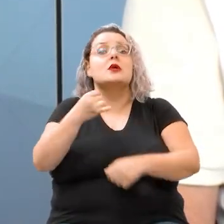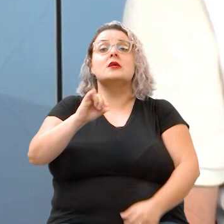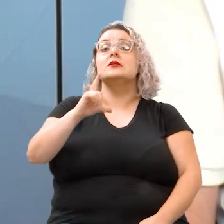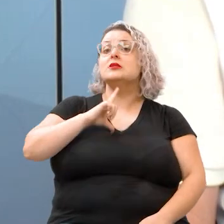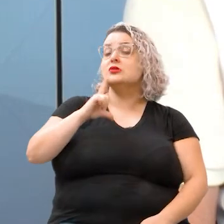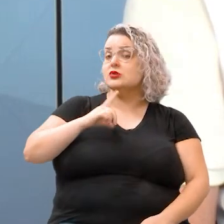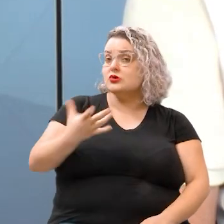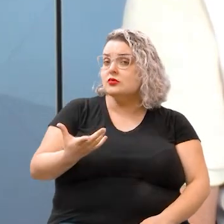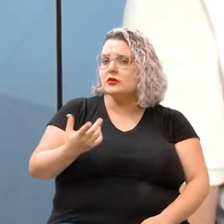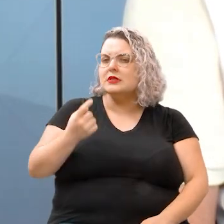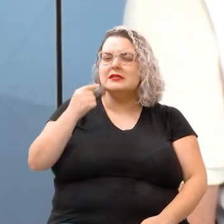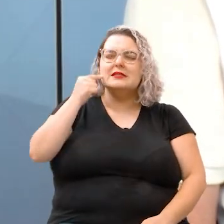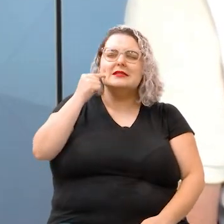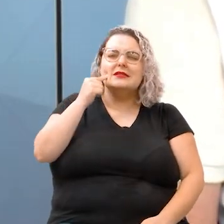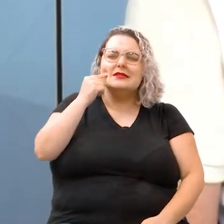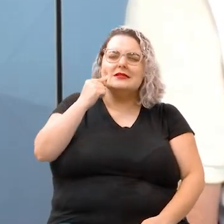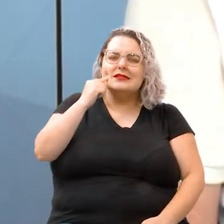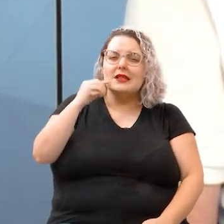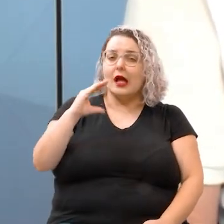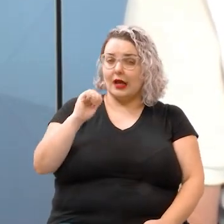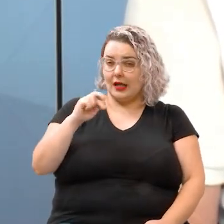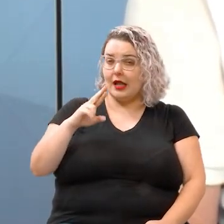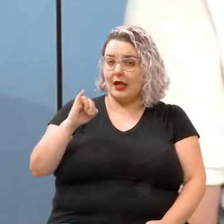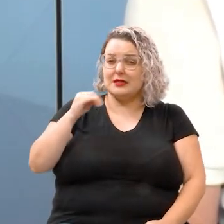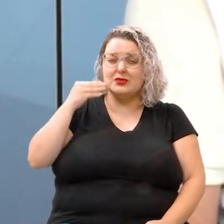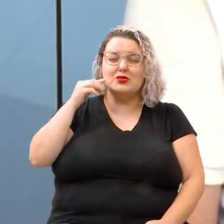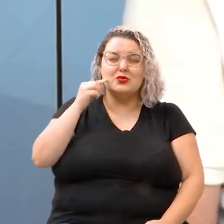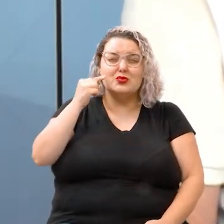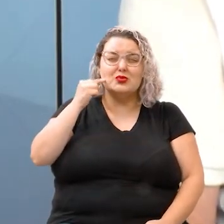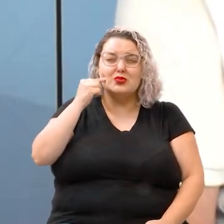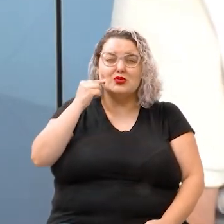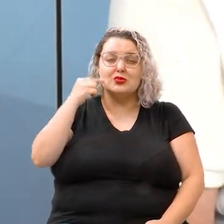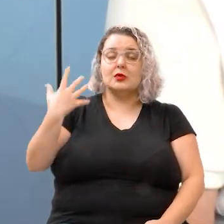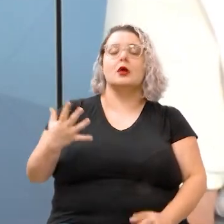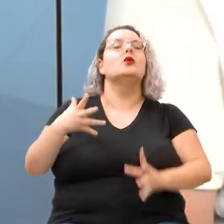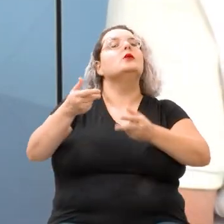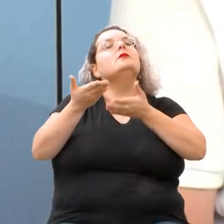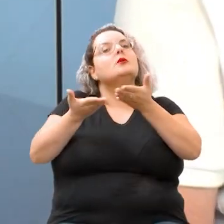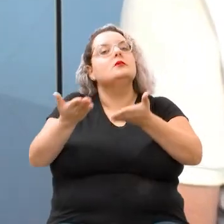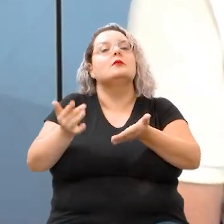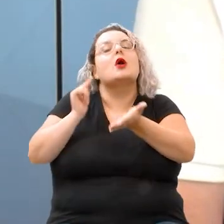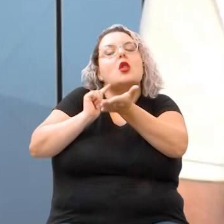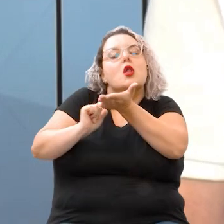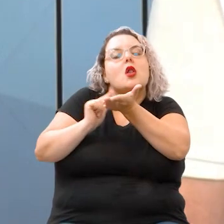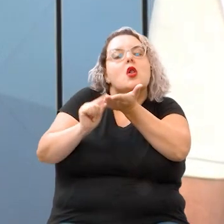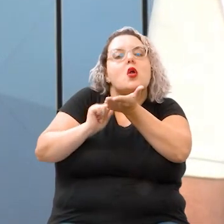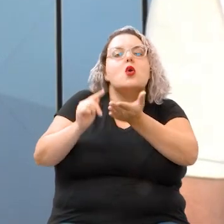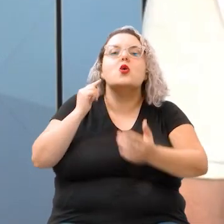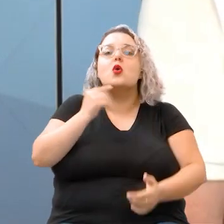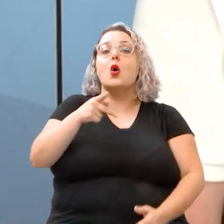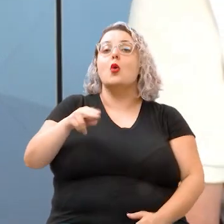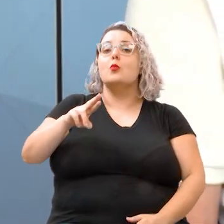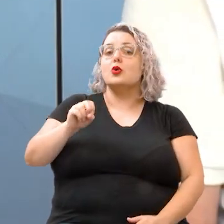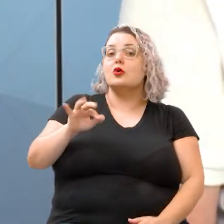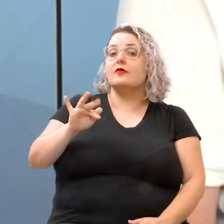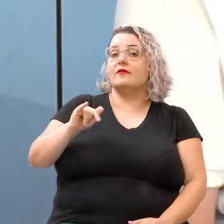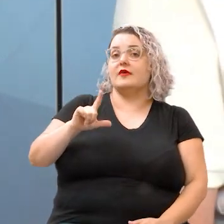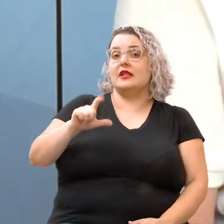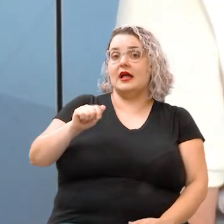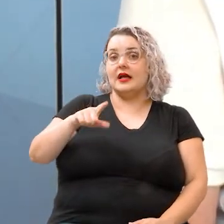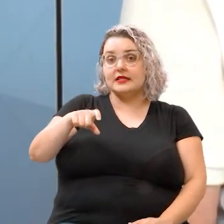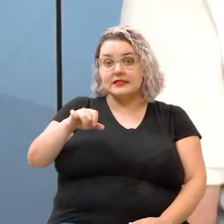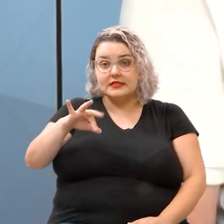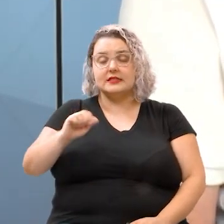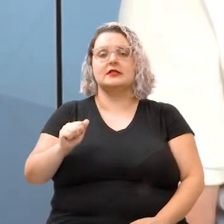tiver alguma cárie instalada já, que são todos os procedimentos de dentística, faz limpeza, profilaxia, remoção de